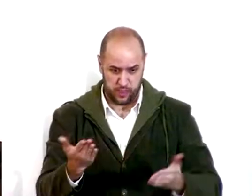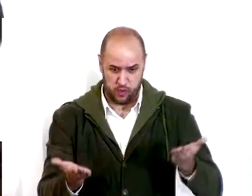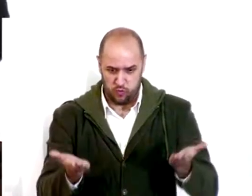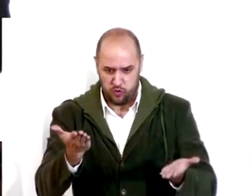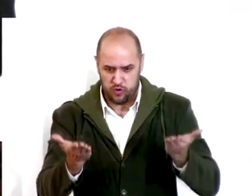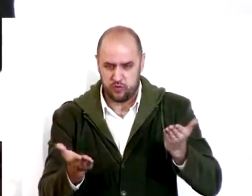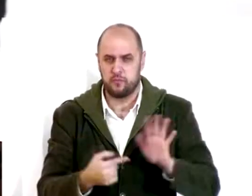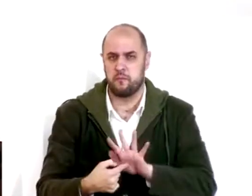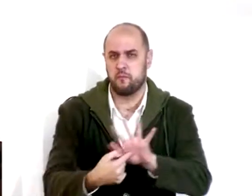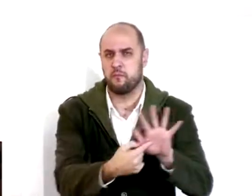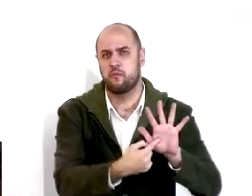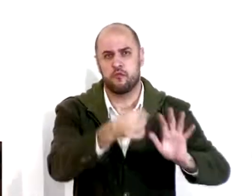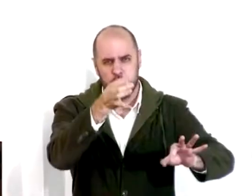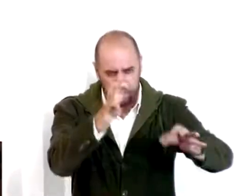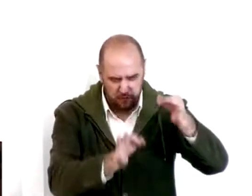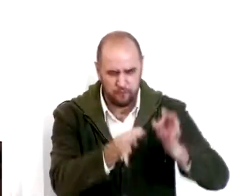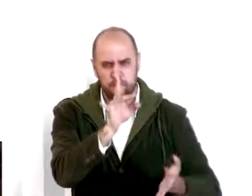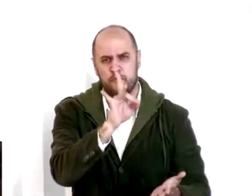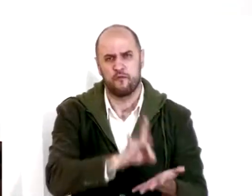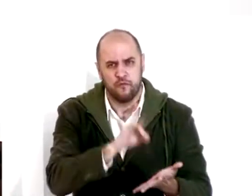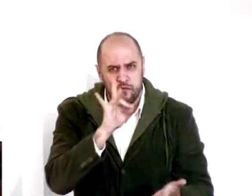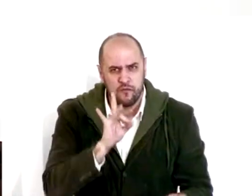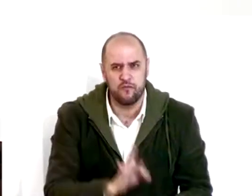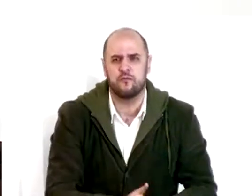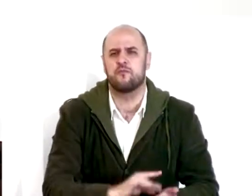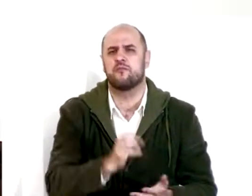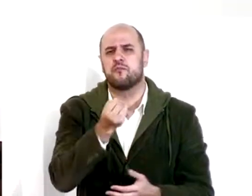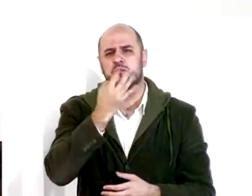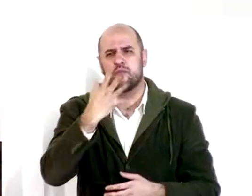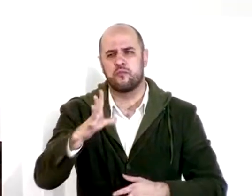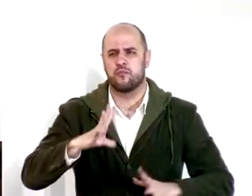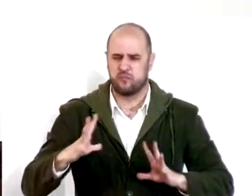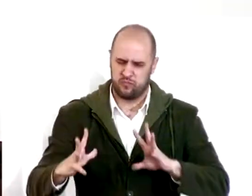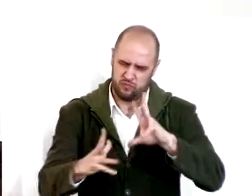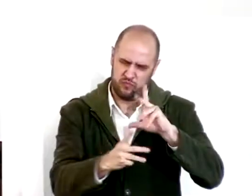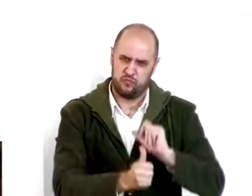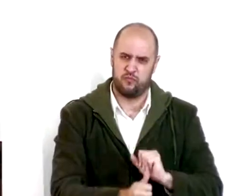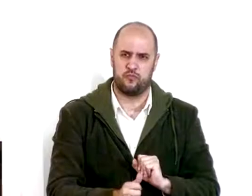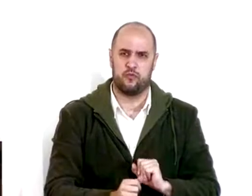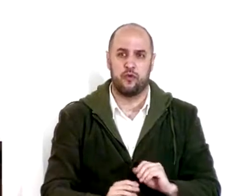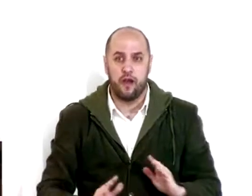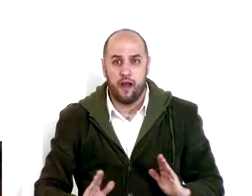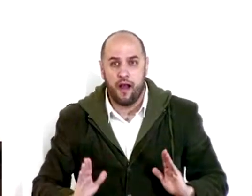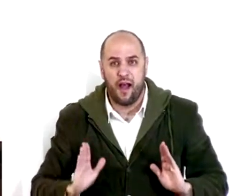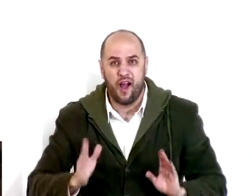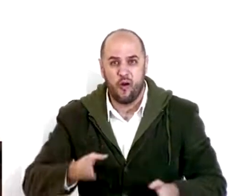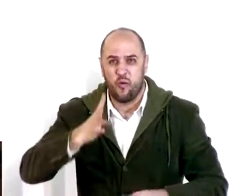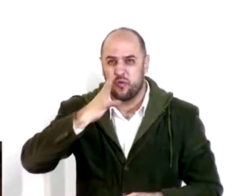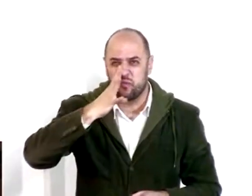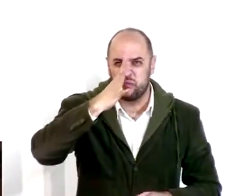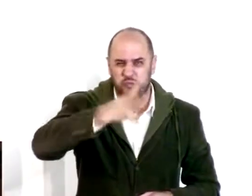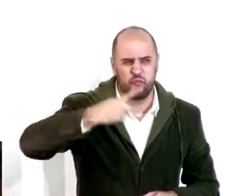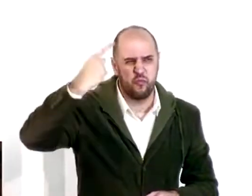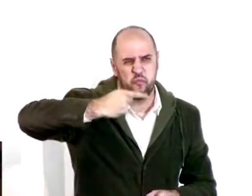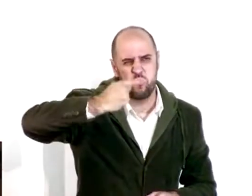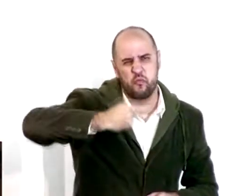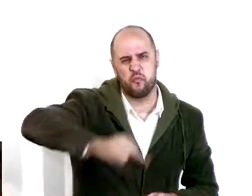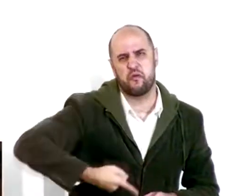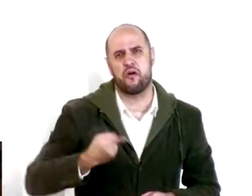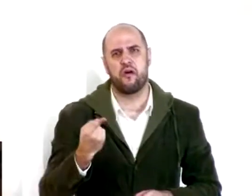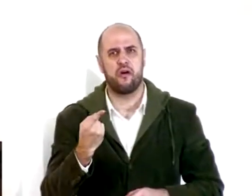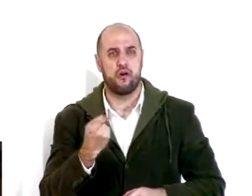a verdade, a justiça, a bondade sobre a face da terra, agora são acusados